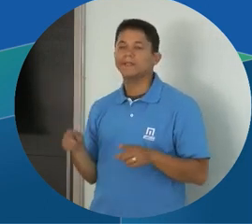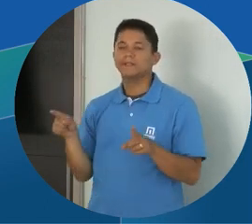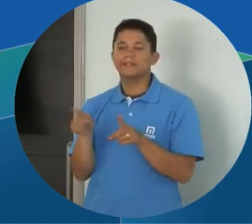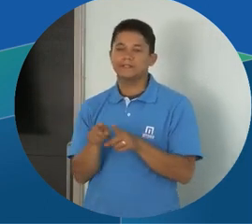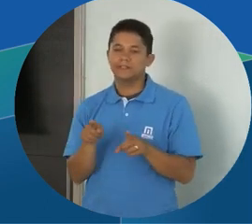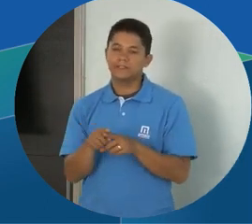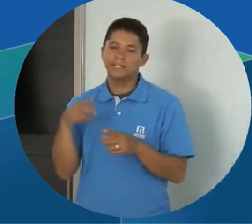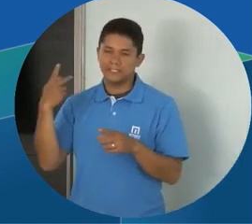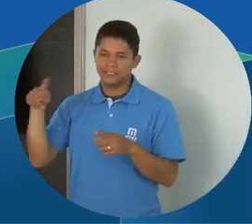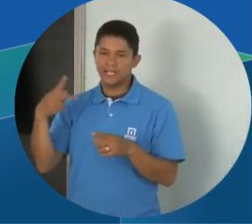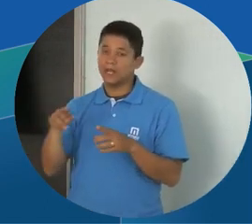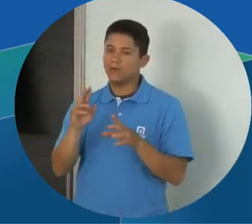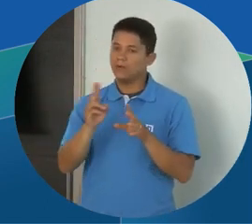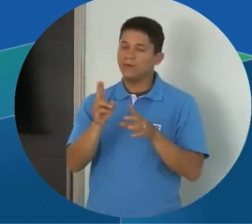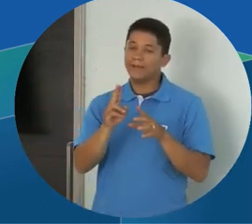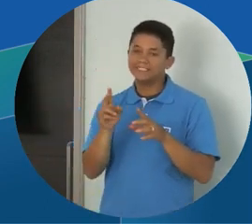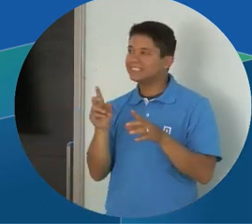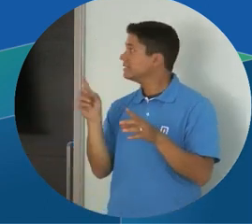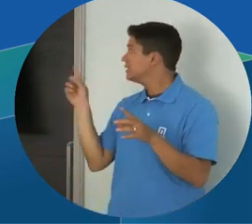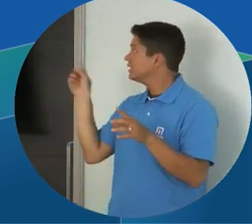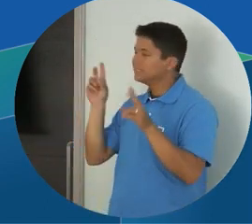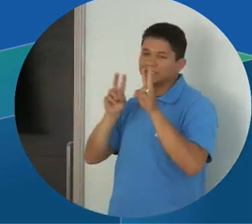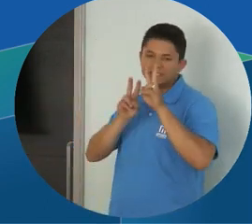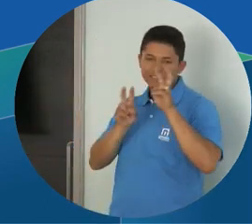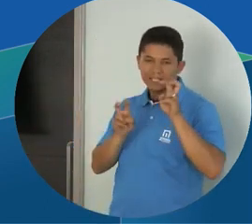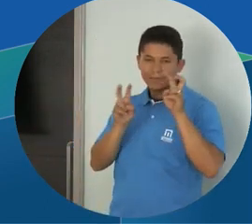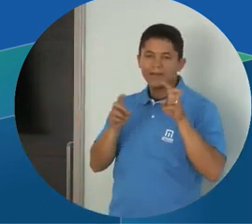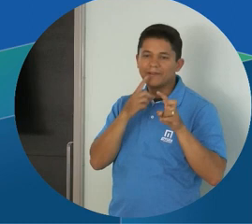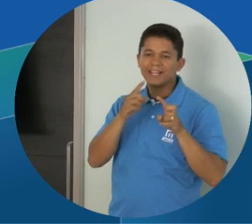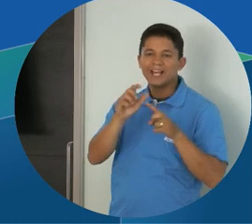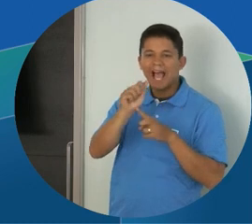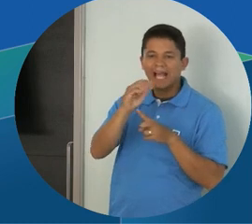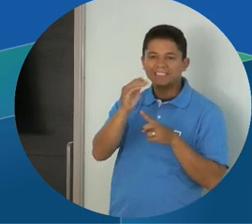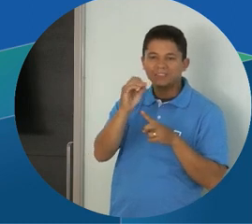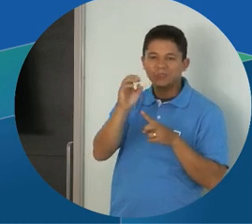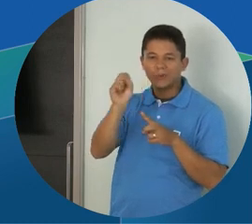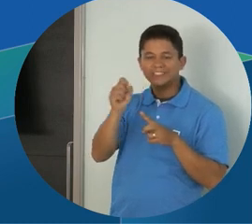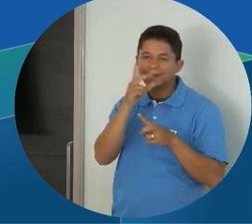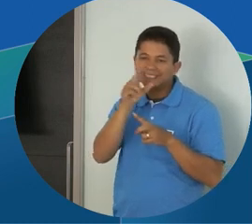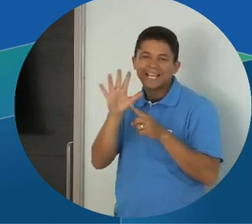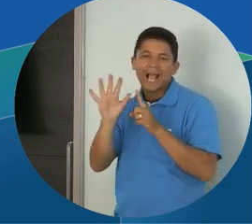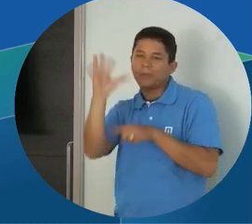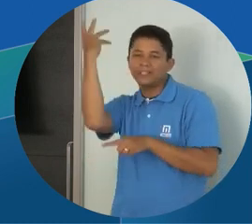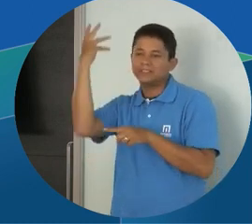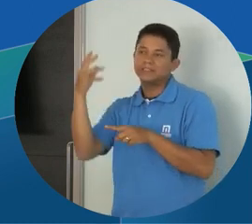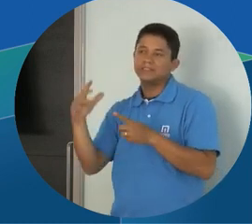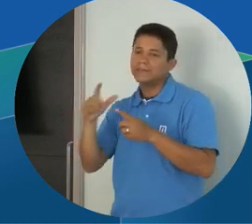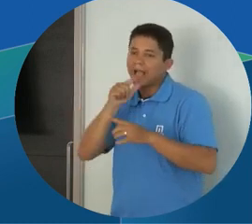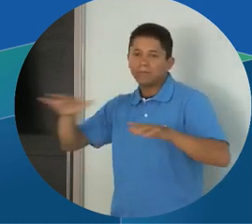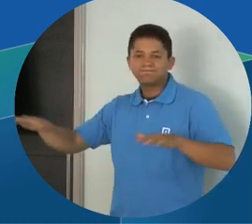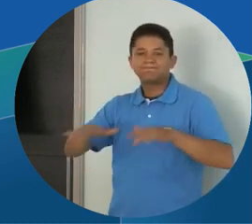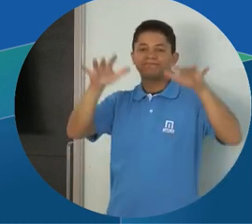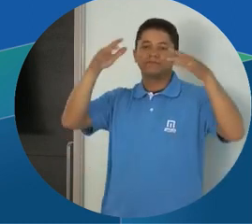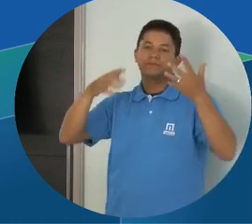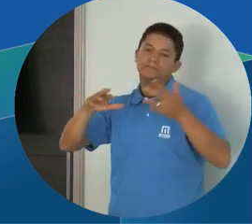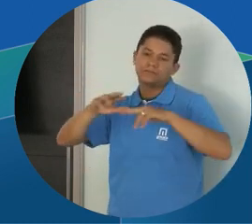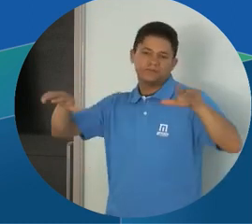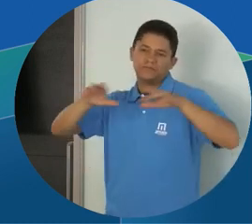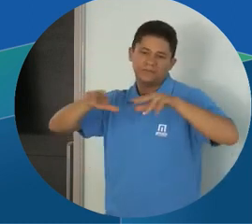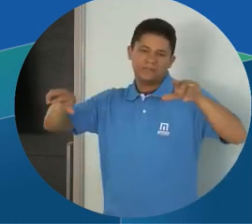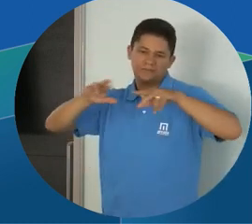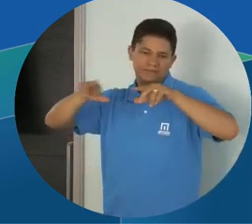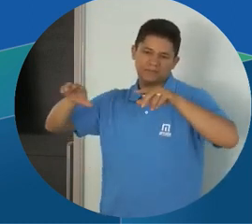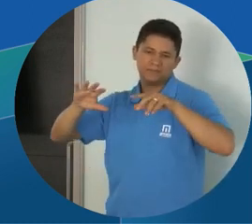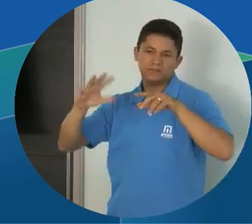evolutiva da construção da barragem deve ser considerada nas análises, porque muitas vezes a gente tem um esforço que não é previsto num